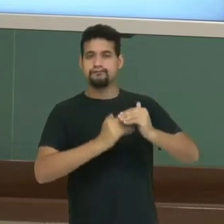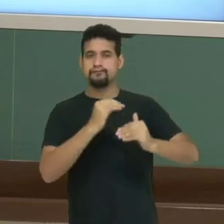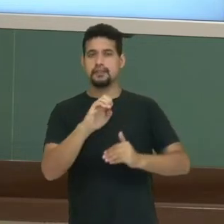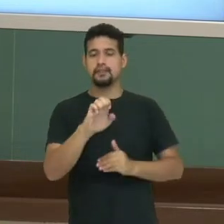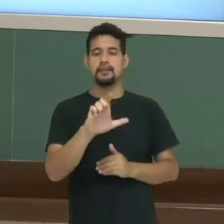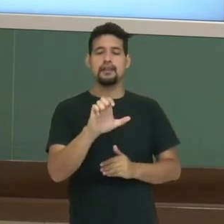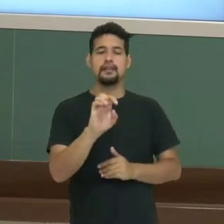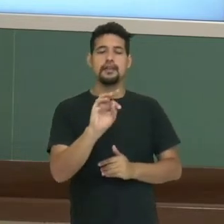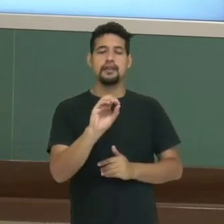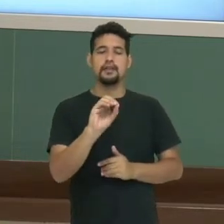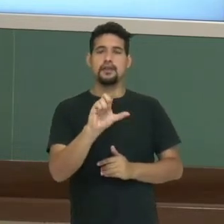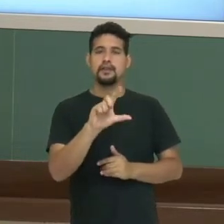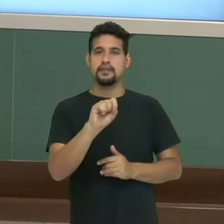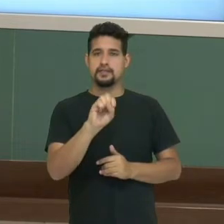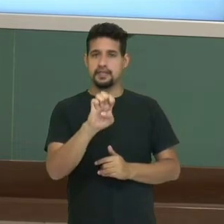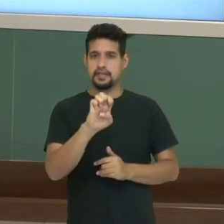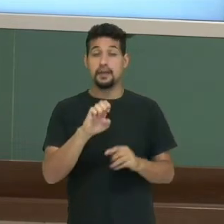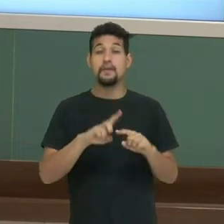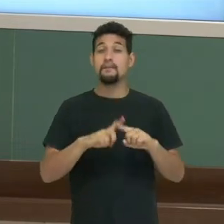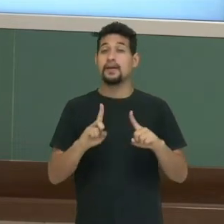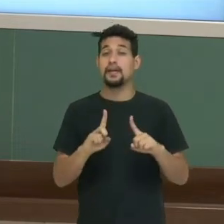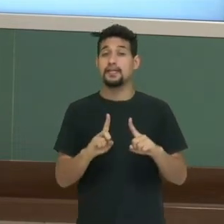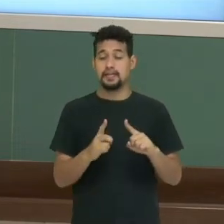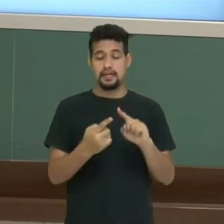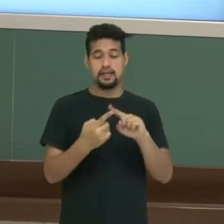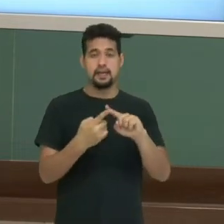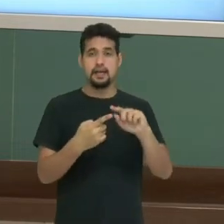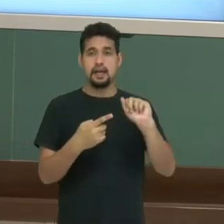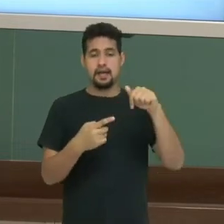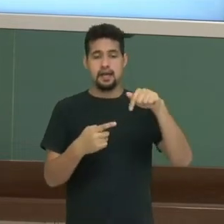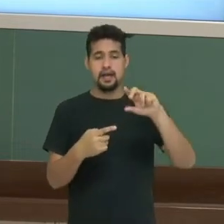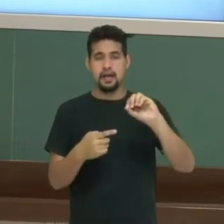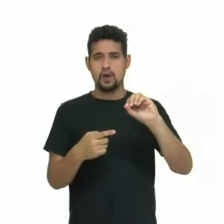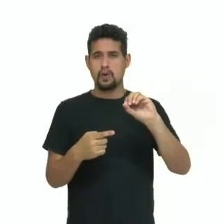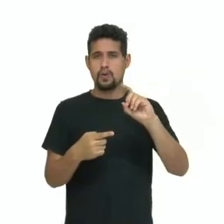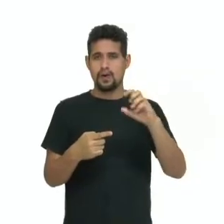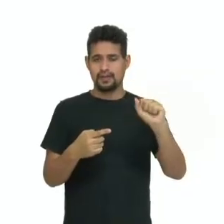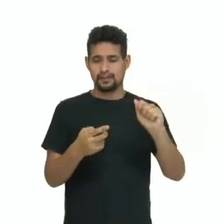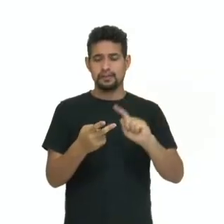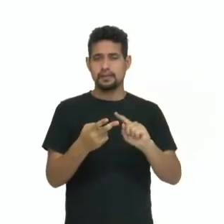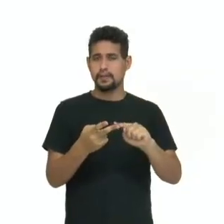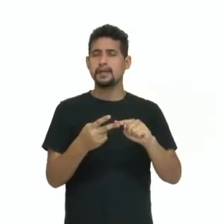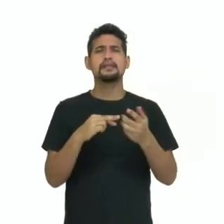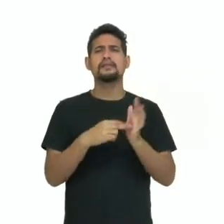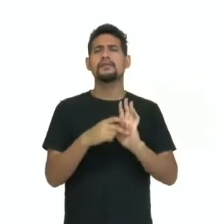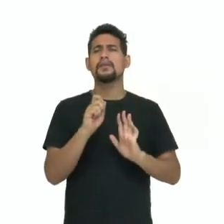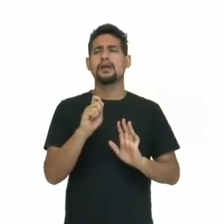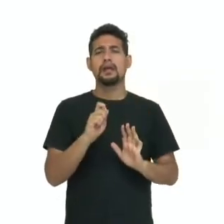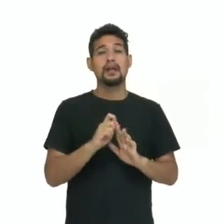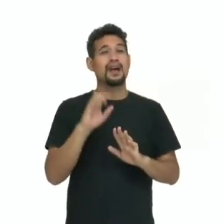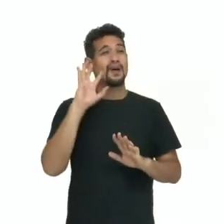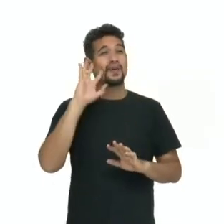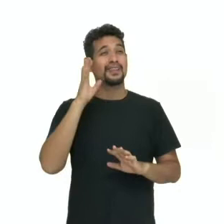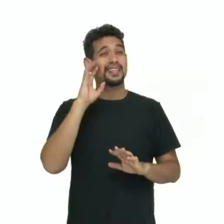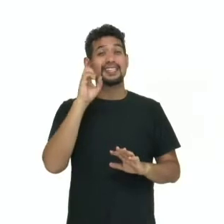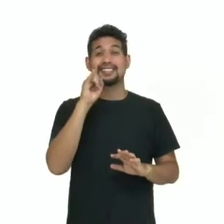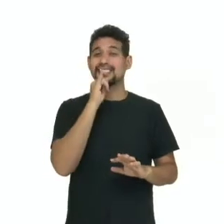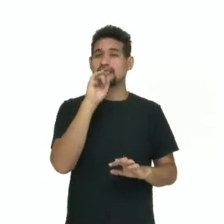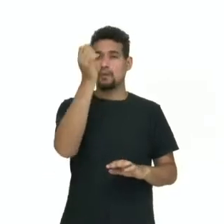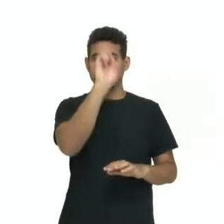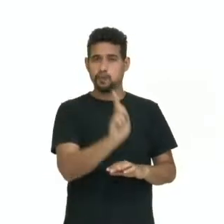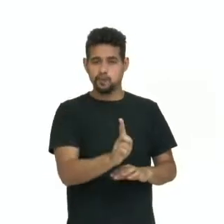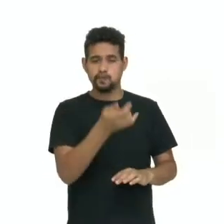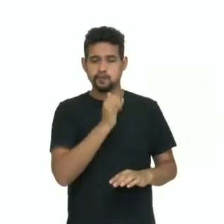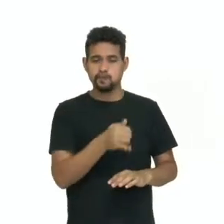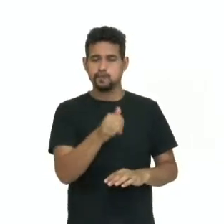eletrólise. Já na eletrólise aquosa ou no meio aquoso, é um tipo de eletrólise que ocorre quando a descarga elétrica